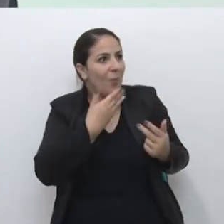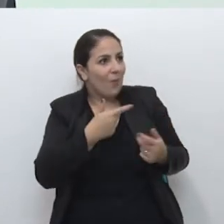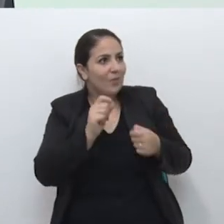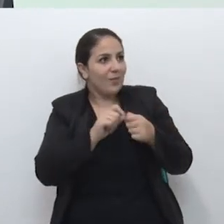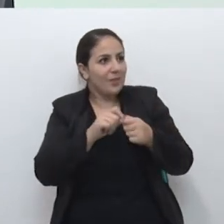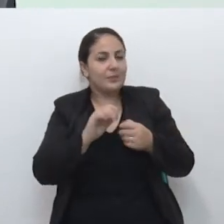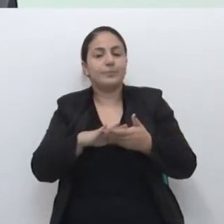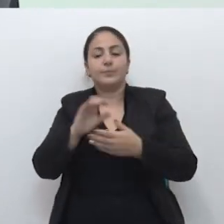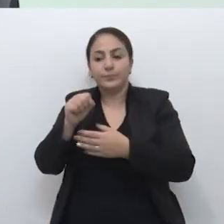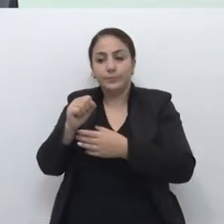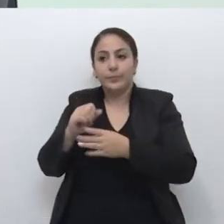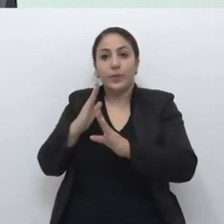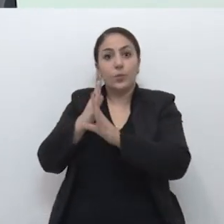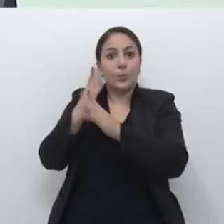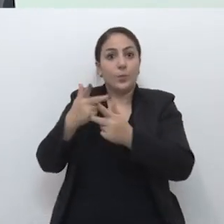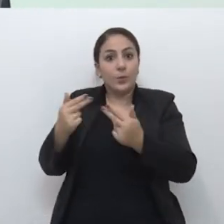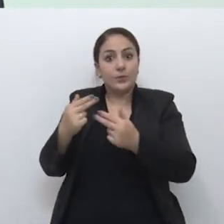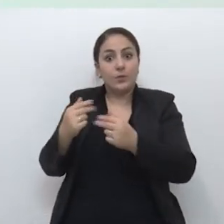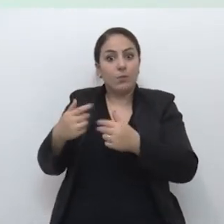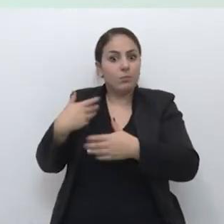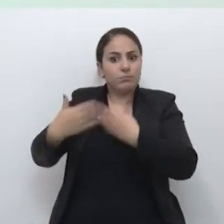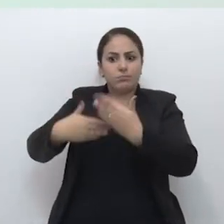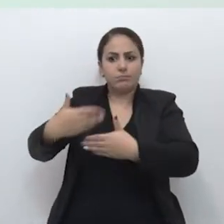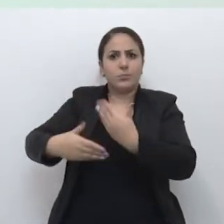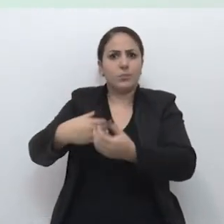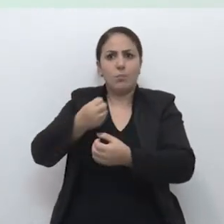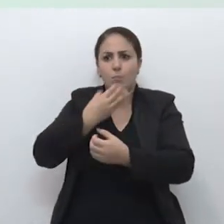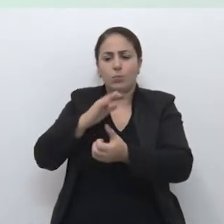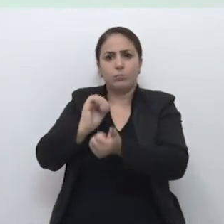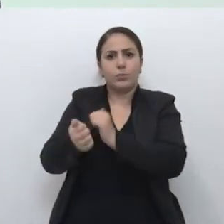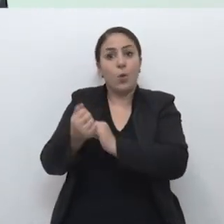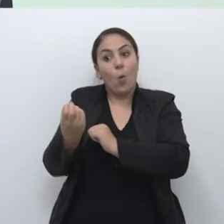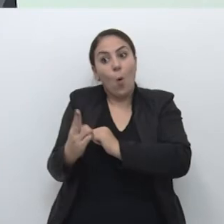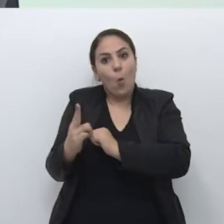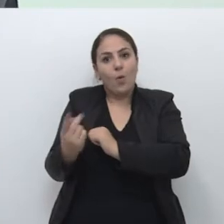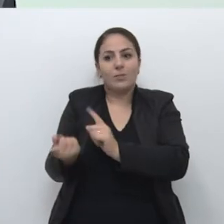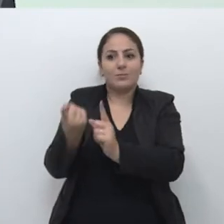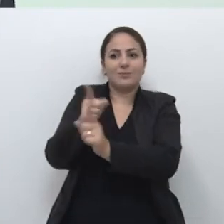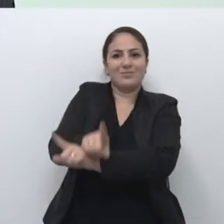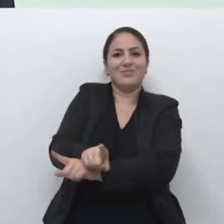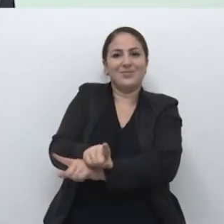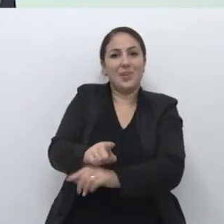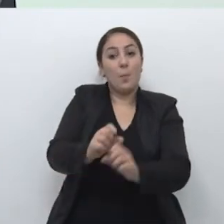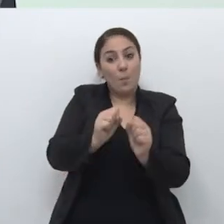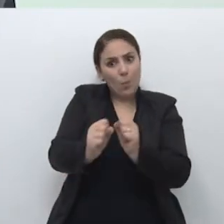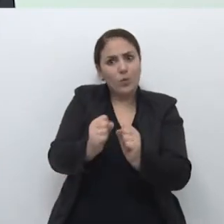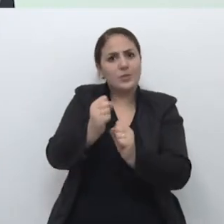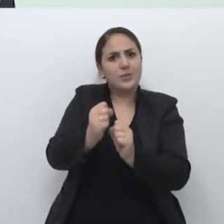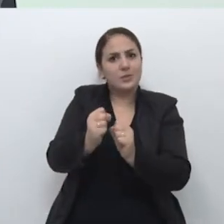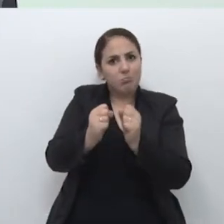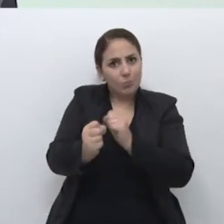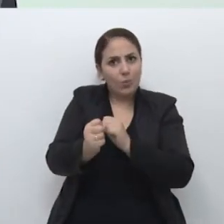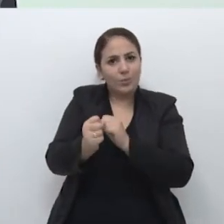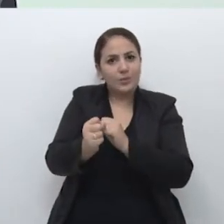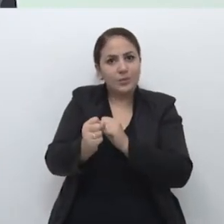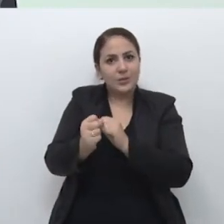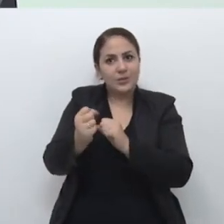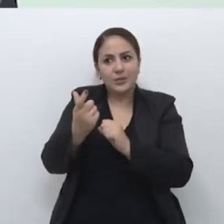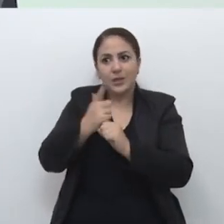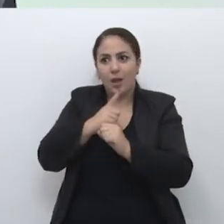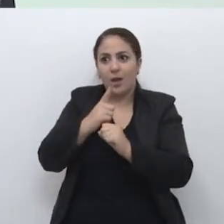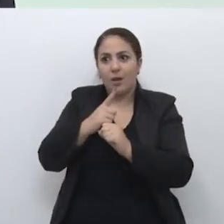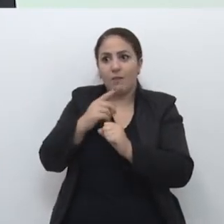descobrindo um talento, sendo um grande atleta, ou vice-versa, pode ser de repente